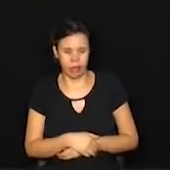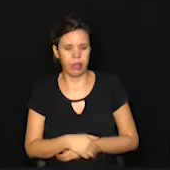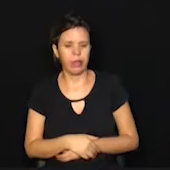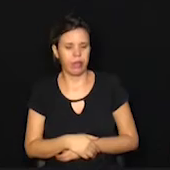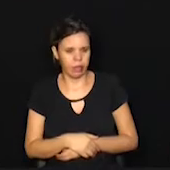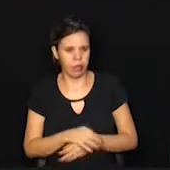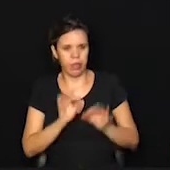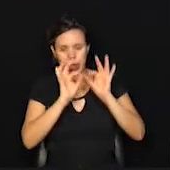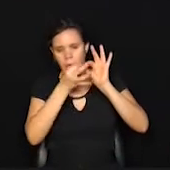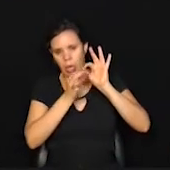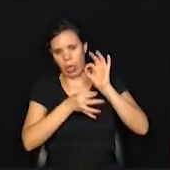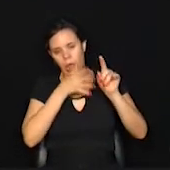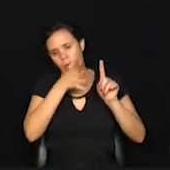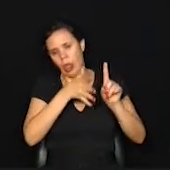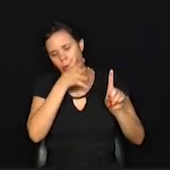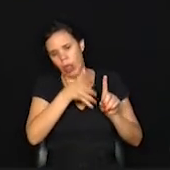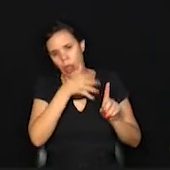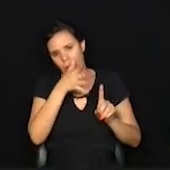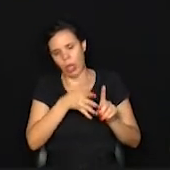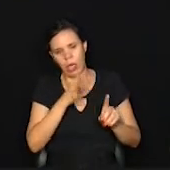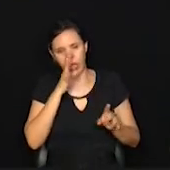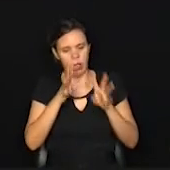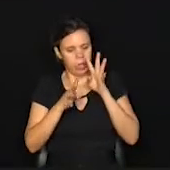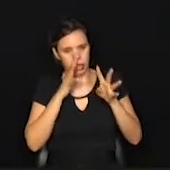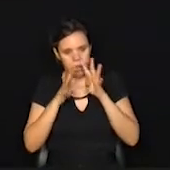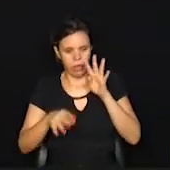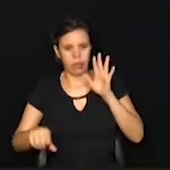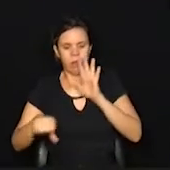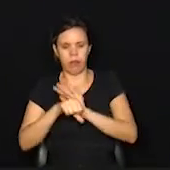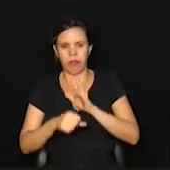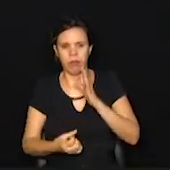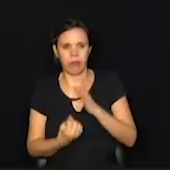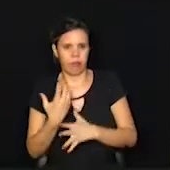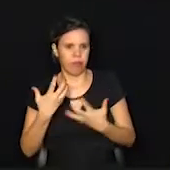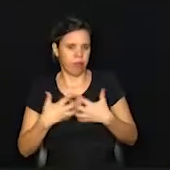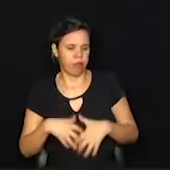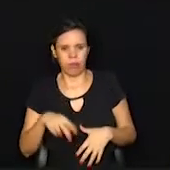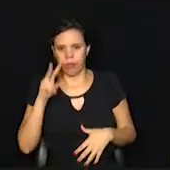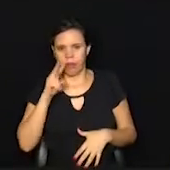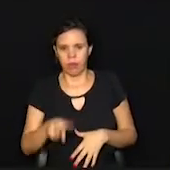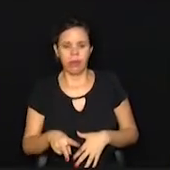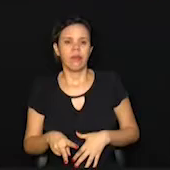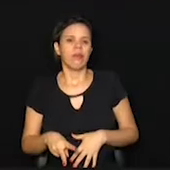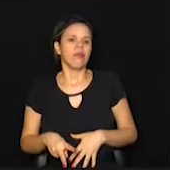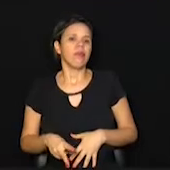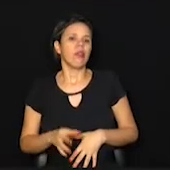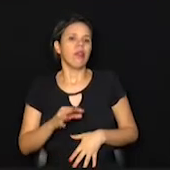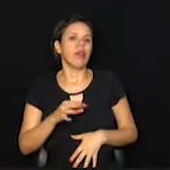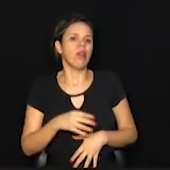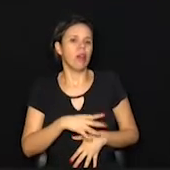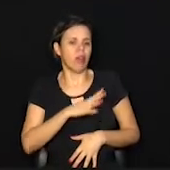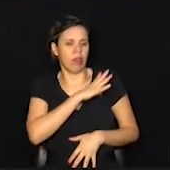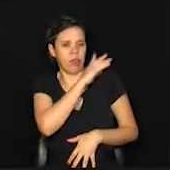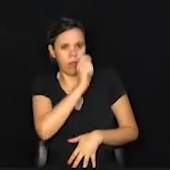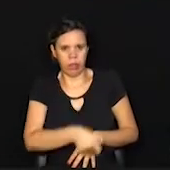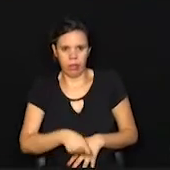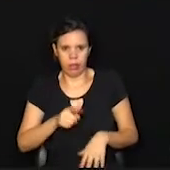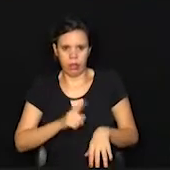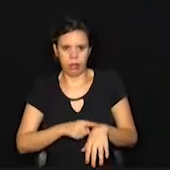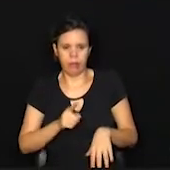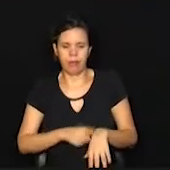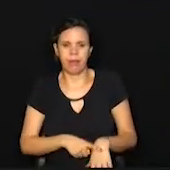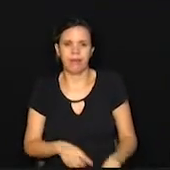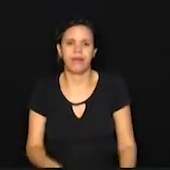discurso é certo acusando o exército está cometendo crimes Então veja que em plena ditadura teve um momento